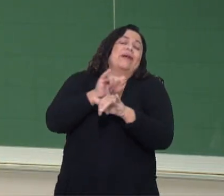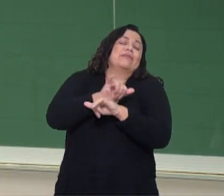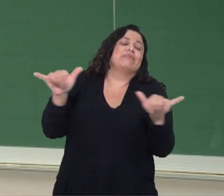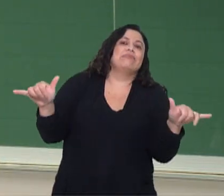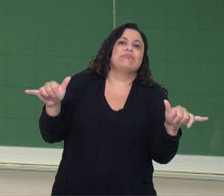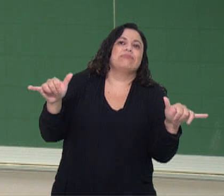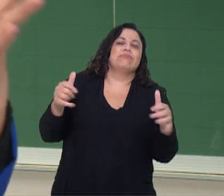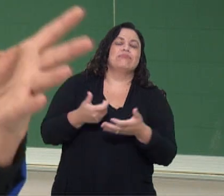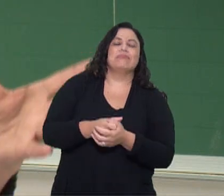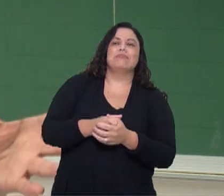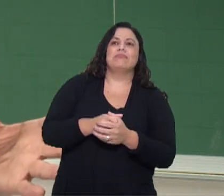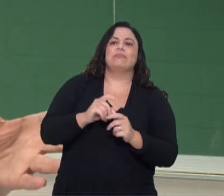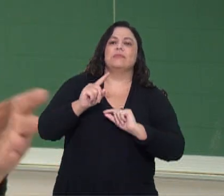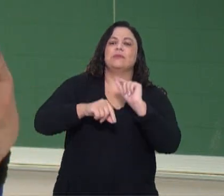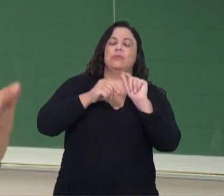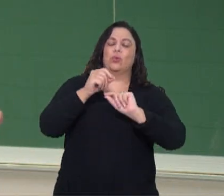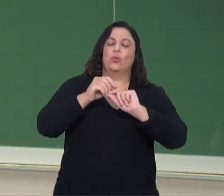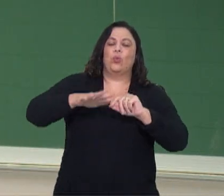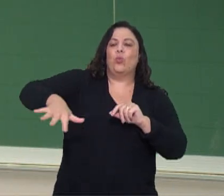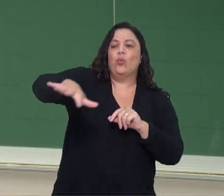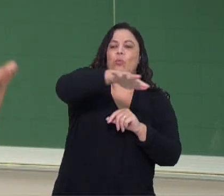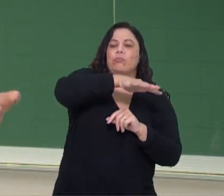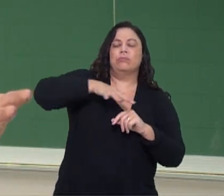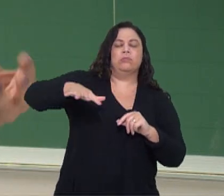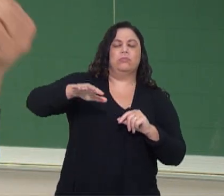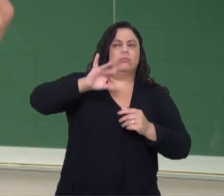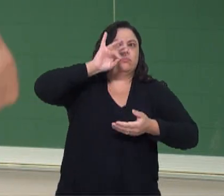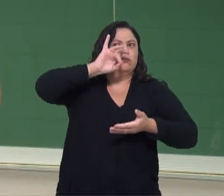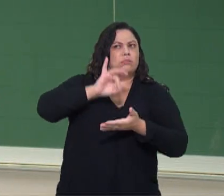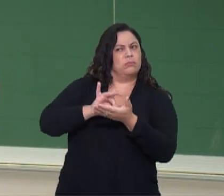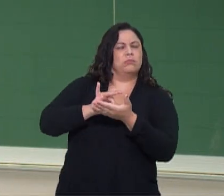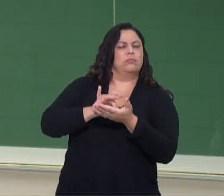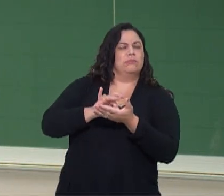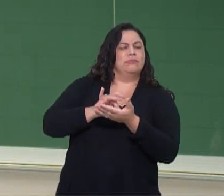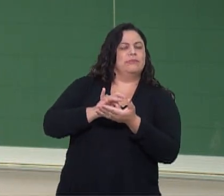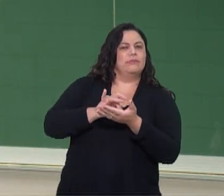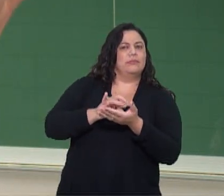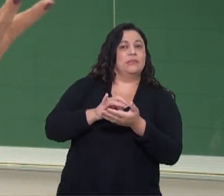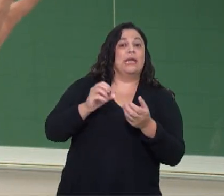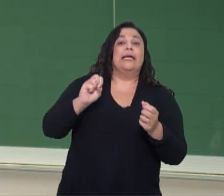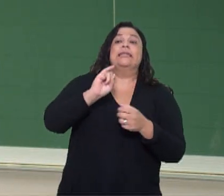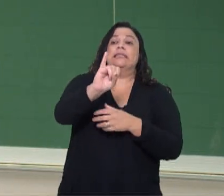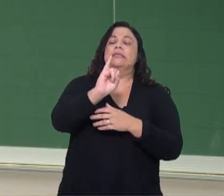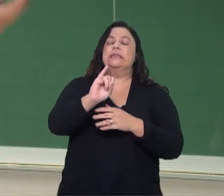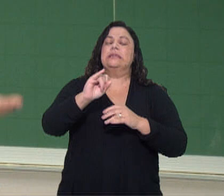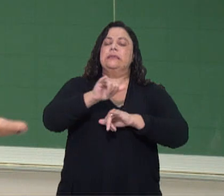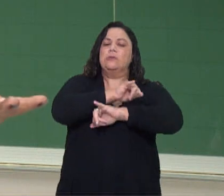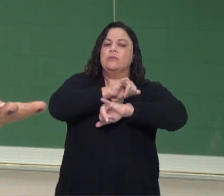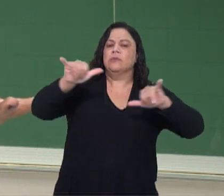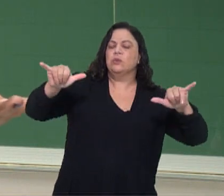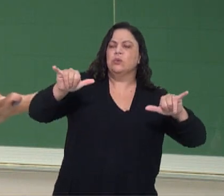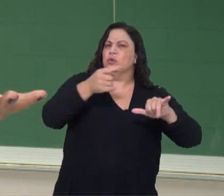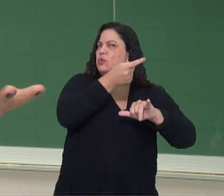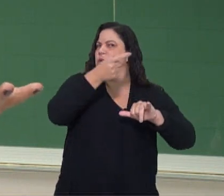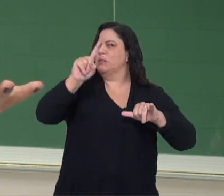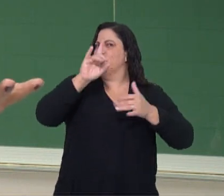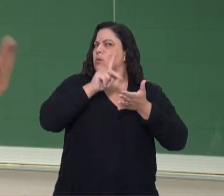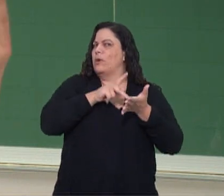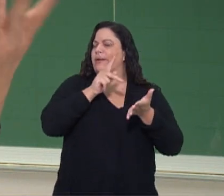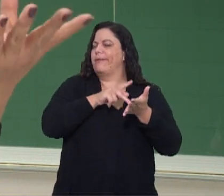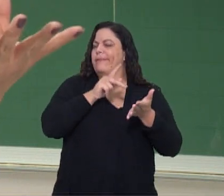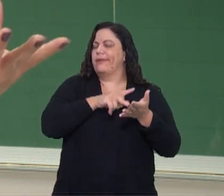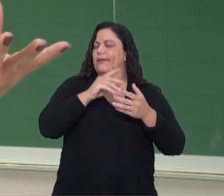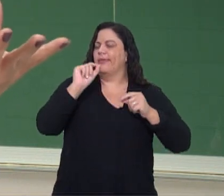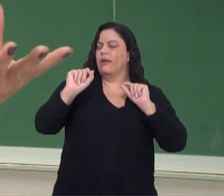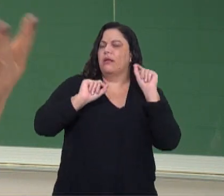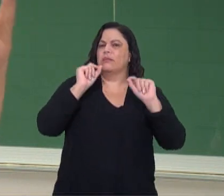Para colocar ao público fatos reais. Se eu colocar uma notícia que não é real, se eu inventar uma notícia, o que